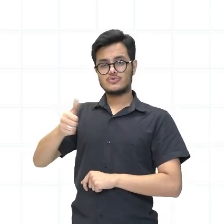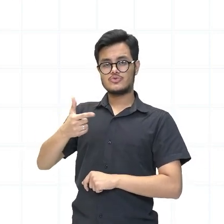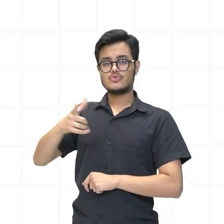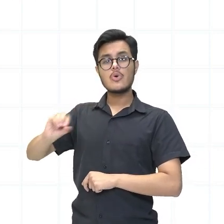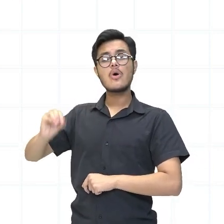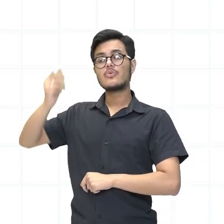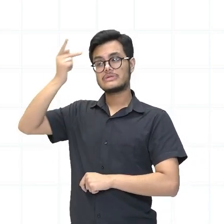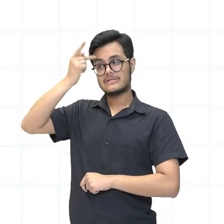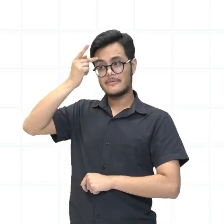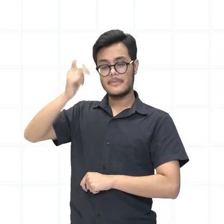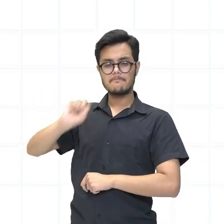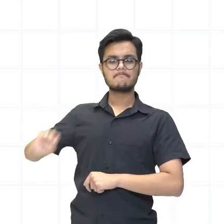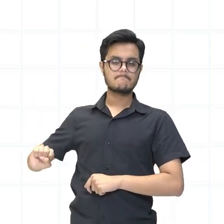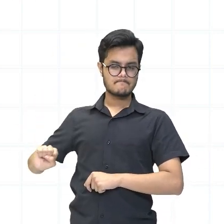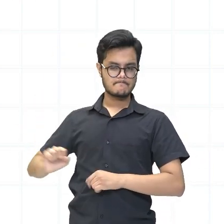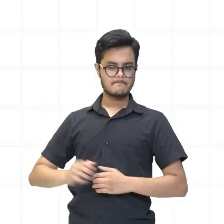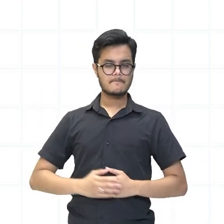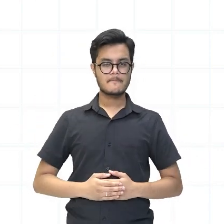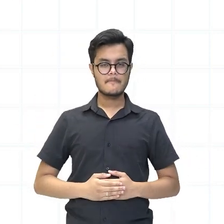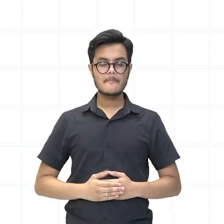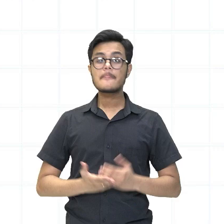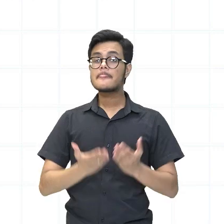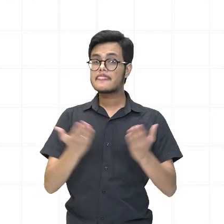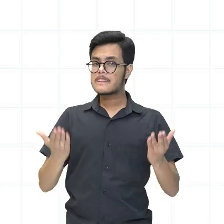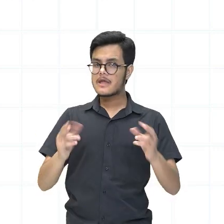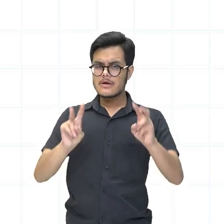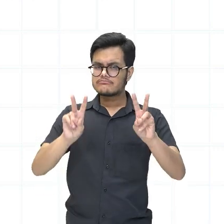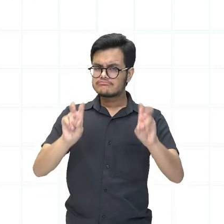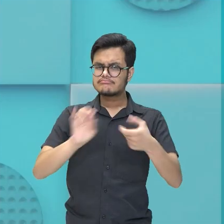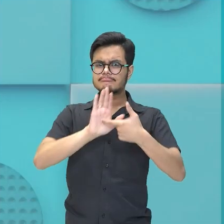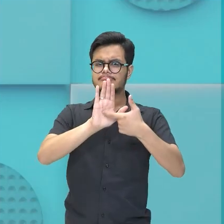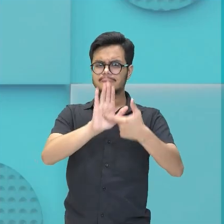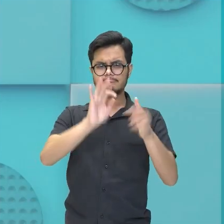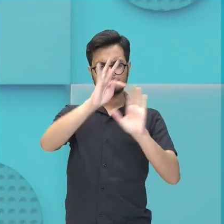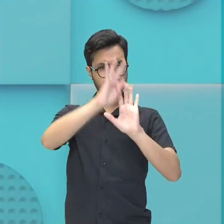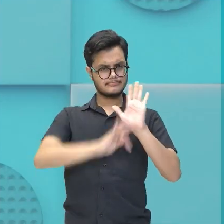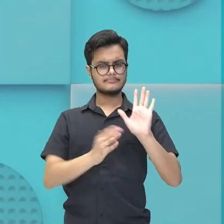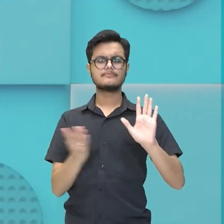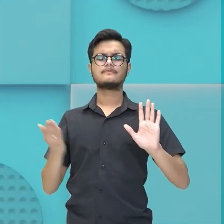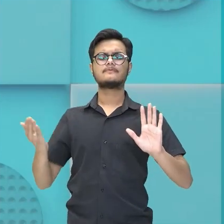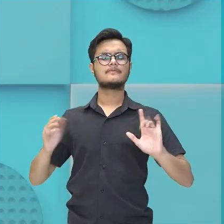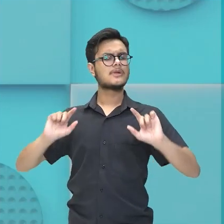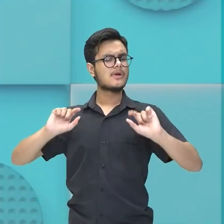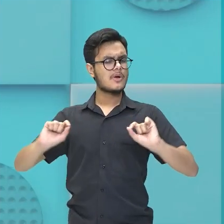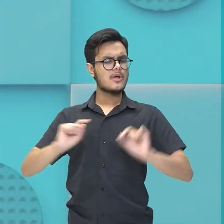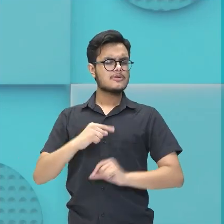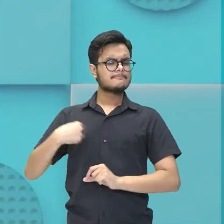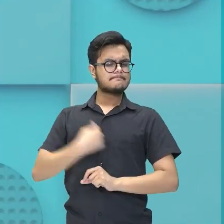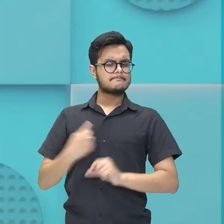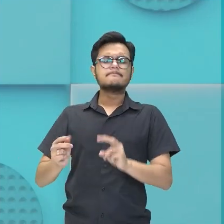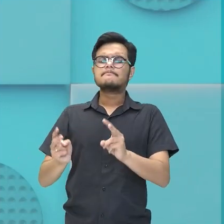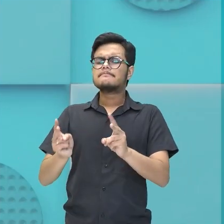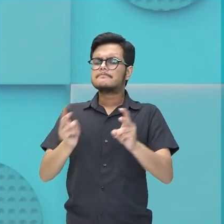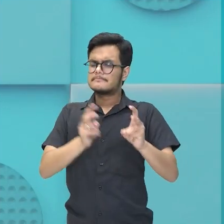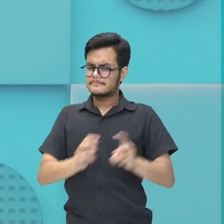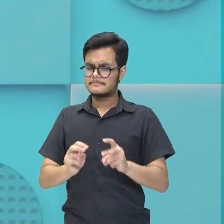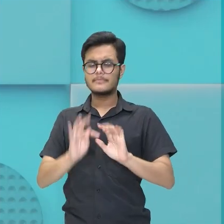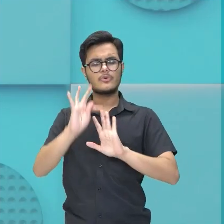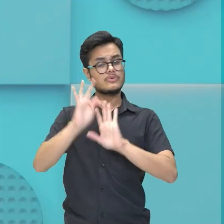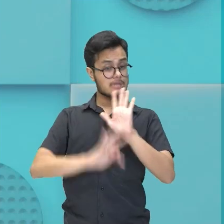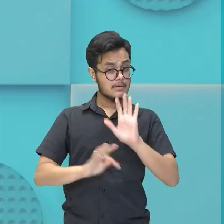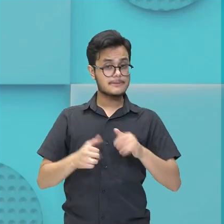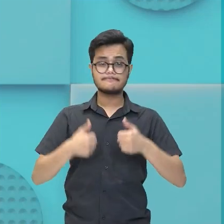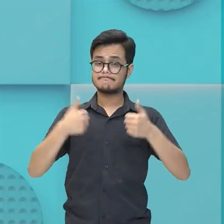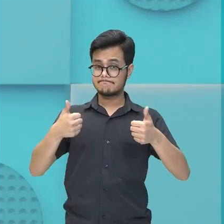Paulo. Ok? Então, gente, com base nesse texto, voltando aqui comigo, a gente já percebeu a temática que aborda exatamente